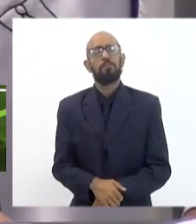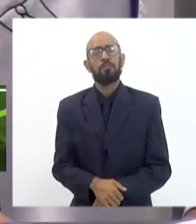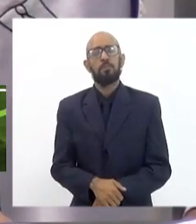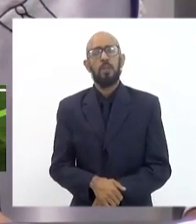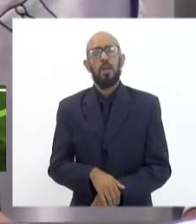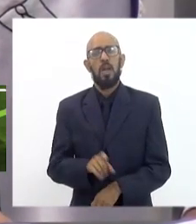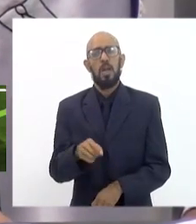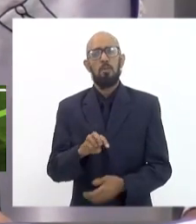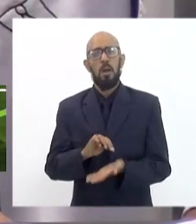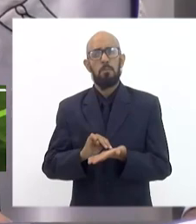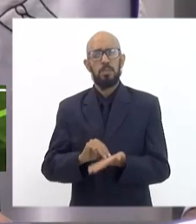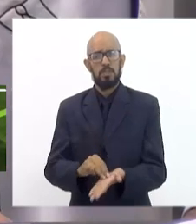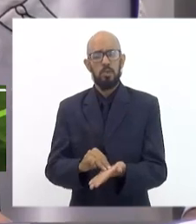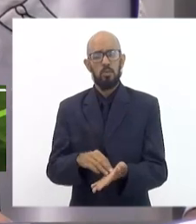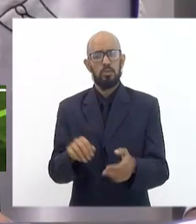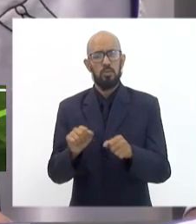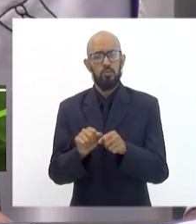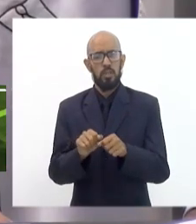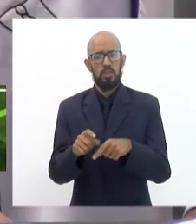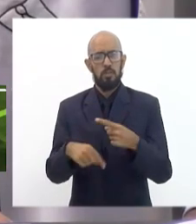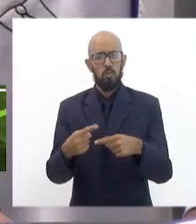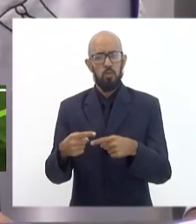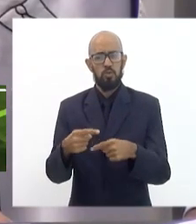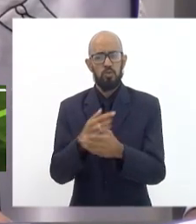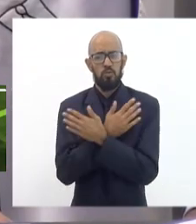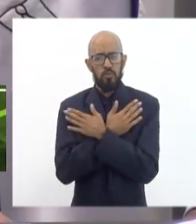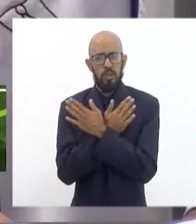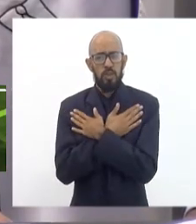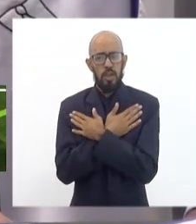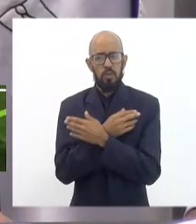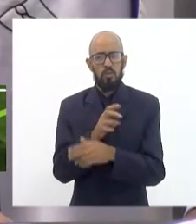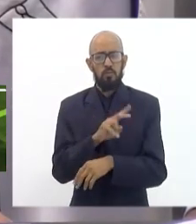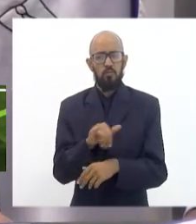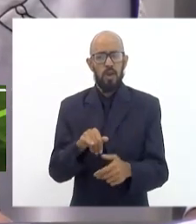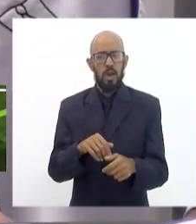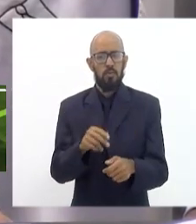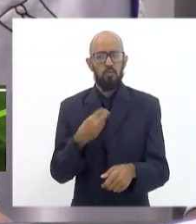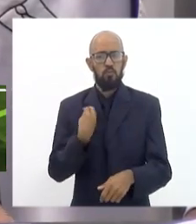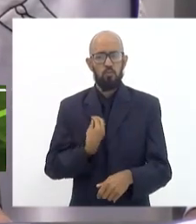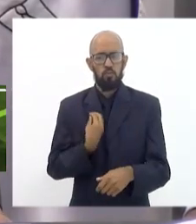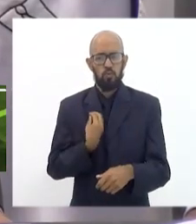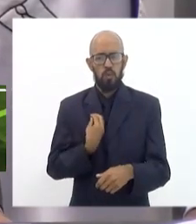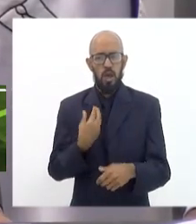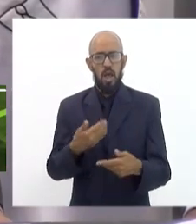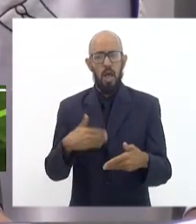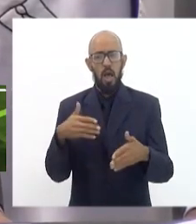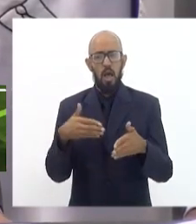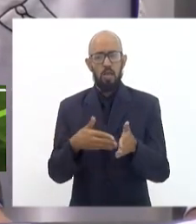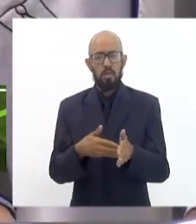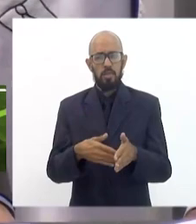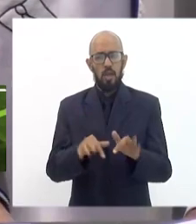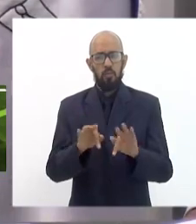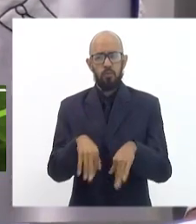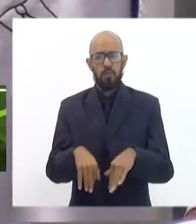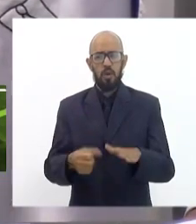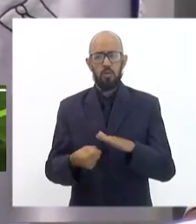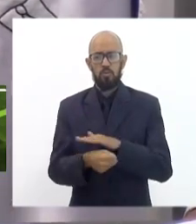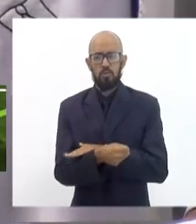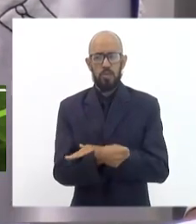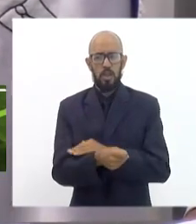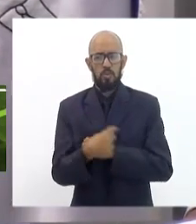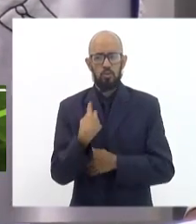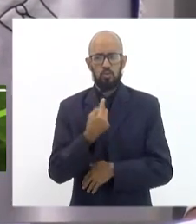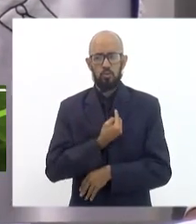logo depois do recesso e irá funcionar até o término dos nossos mandatos